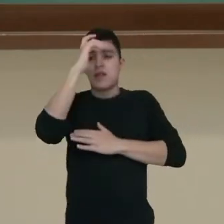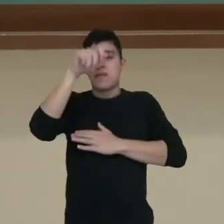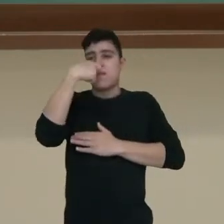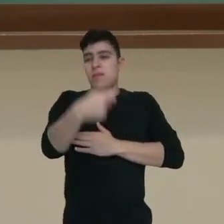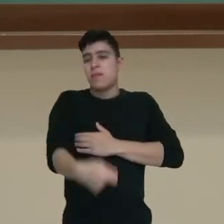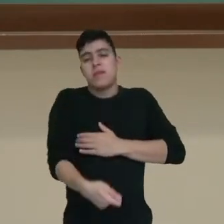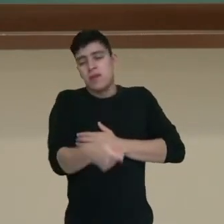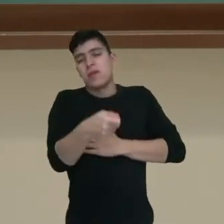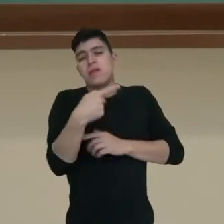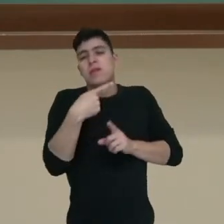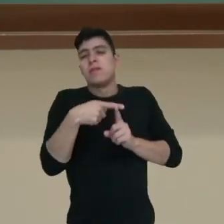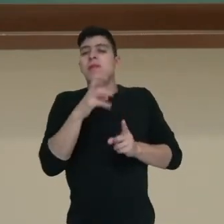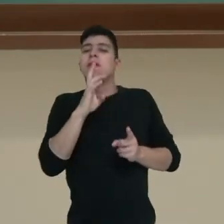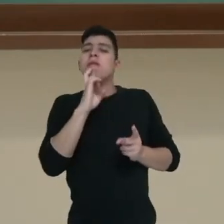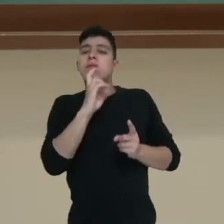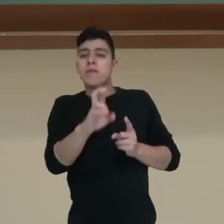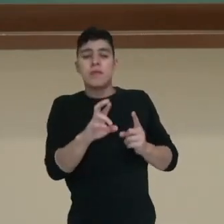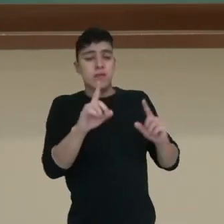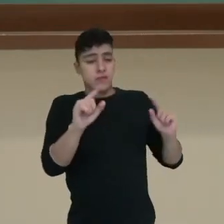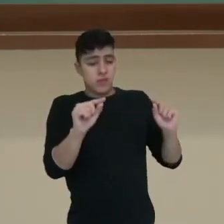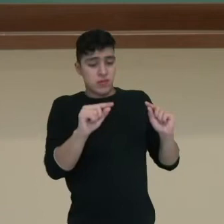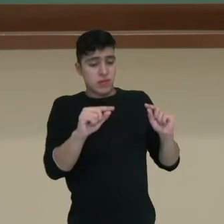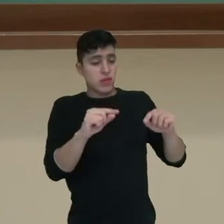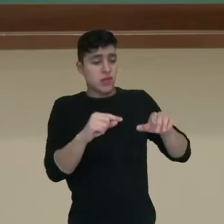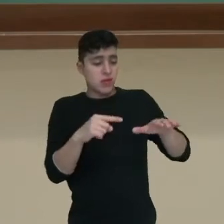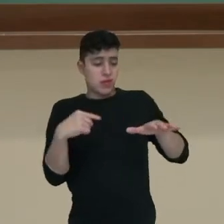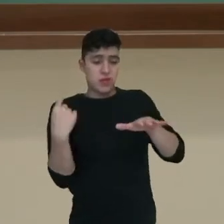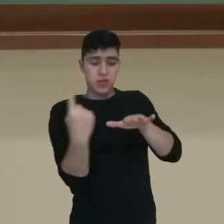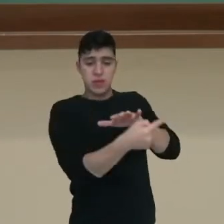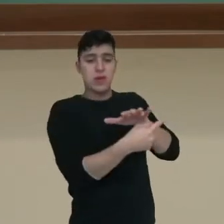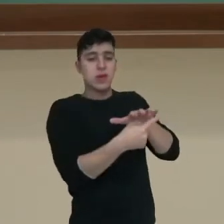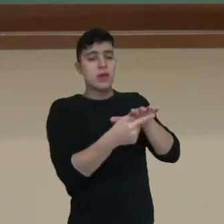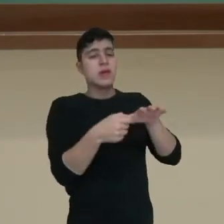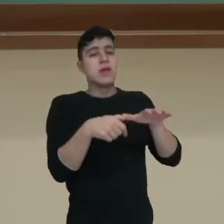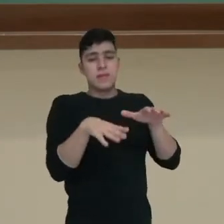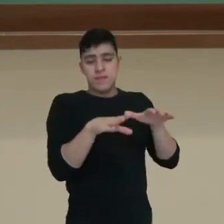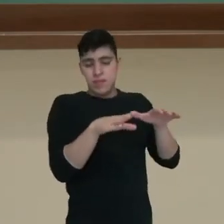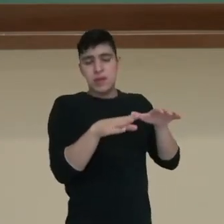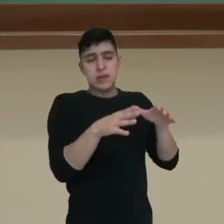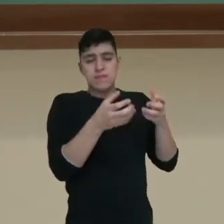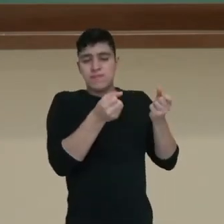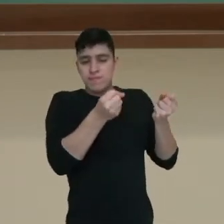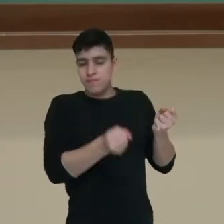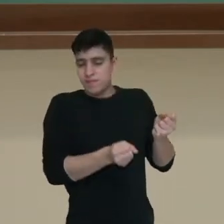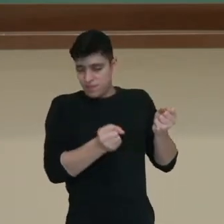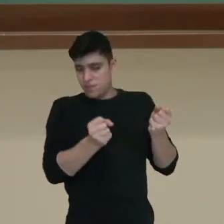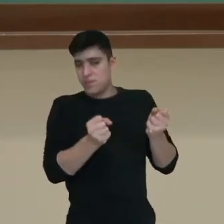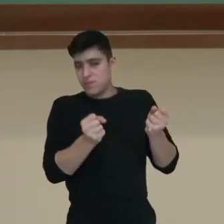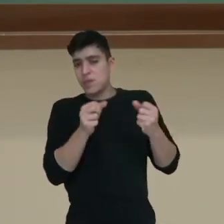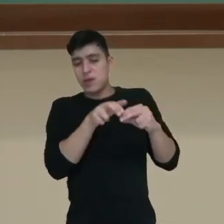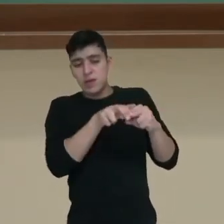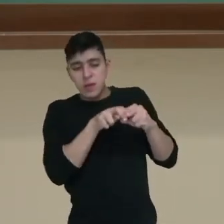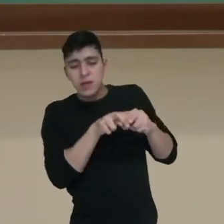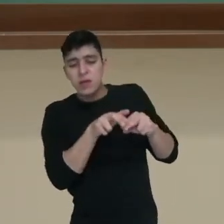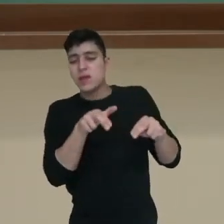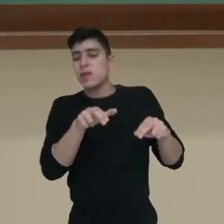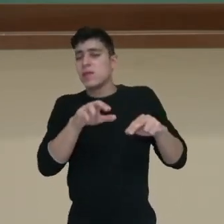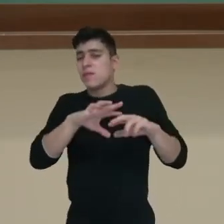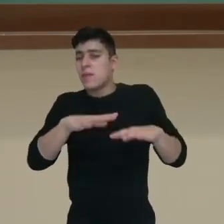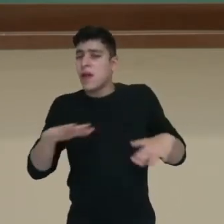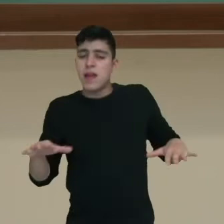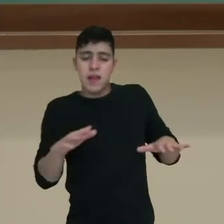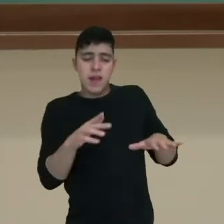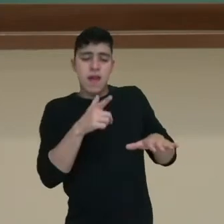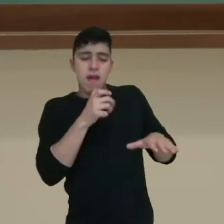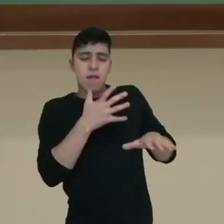é mais concentrado do que o meio, são dulcículas, né? Vivem em água doce. Então, a tendência, através da osmose, é justamente